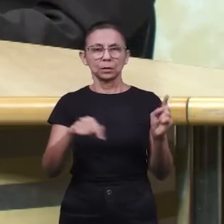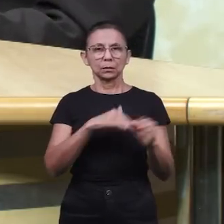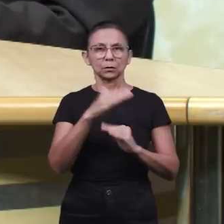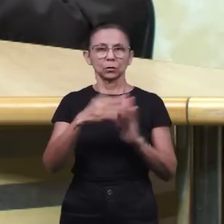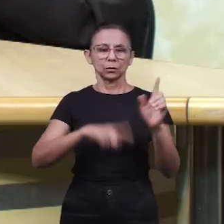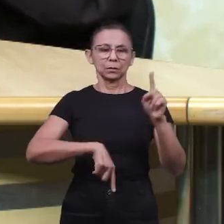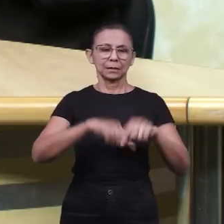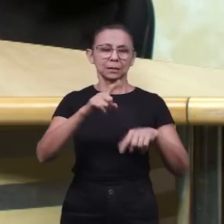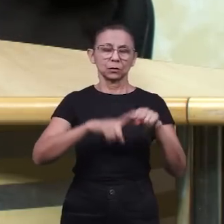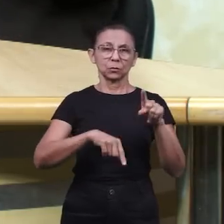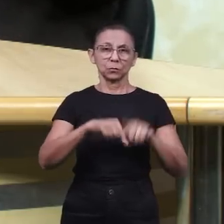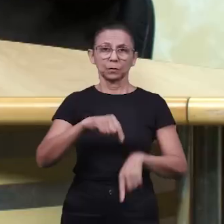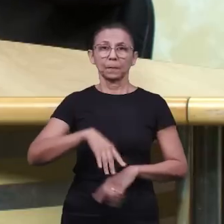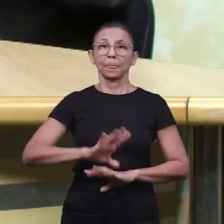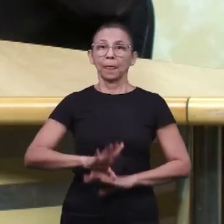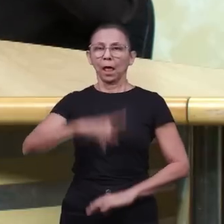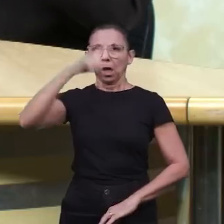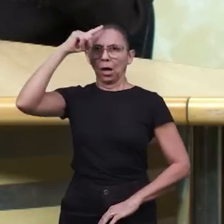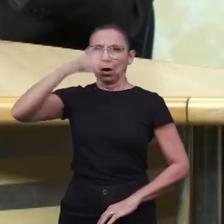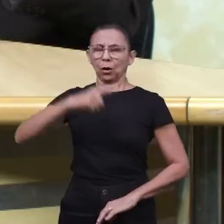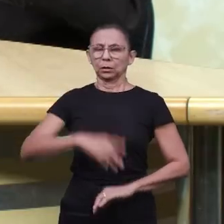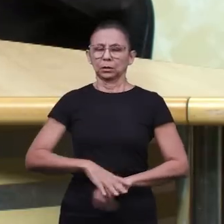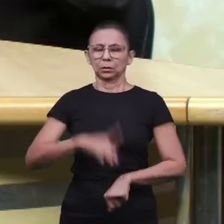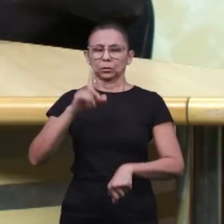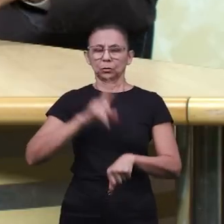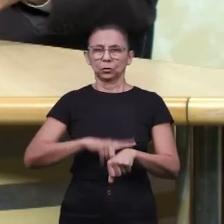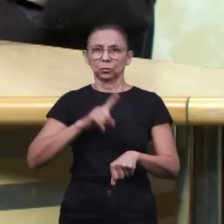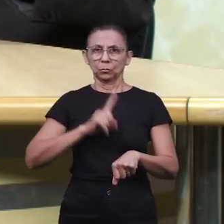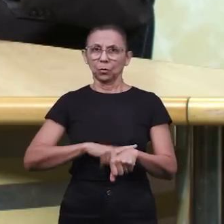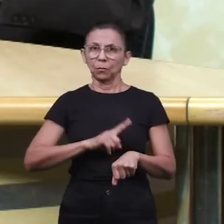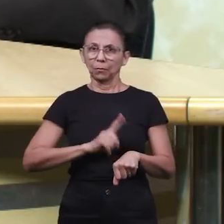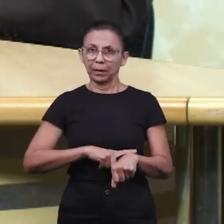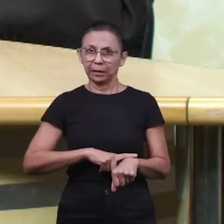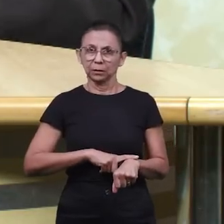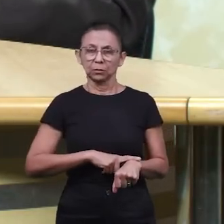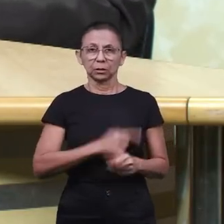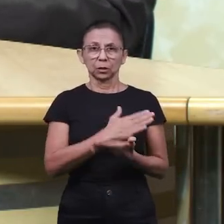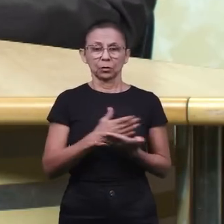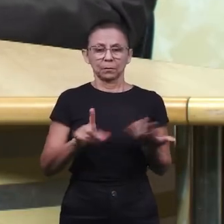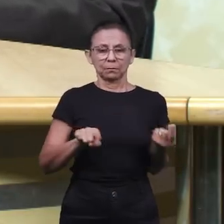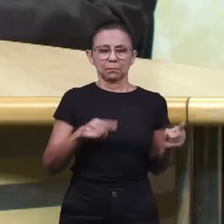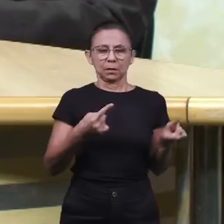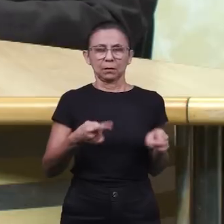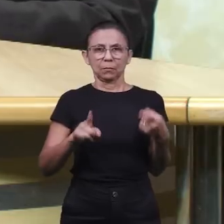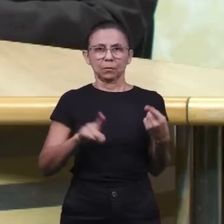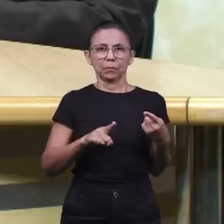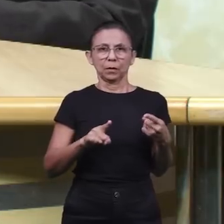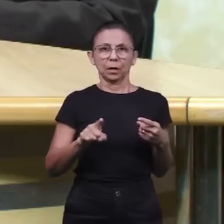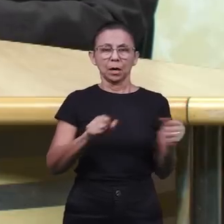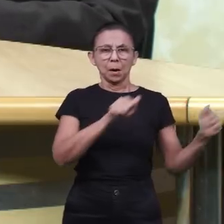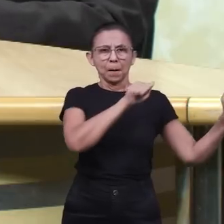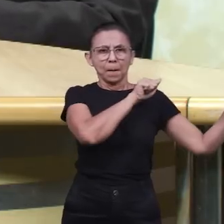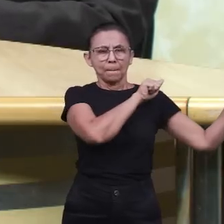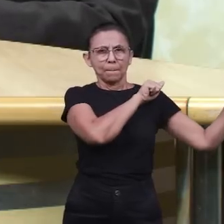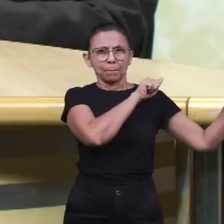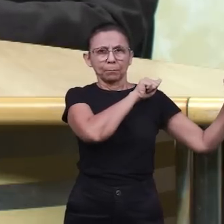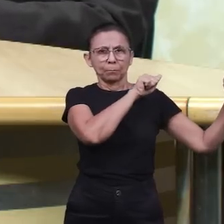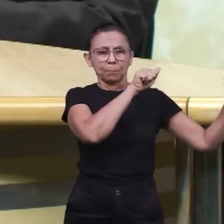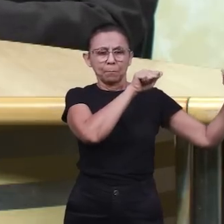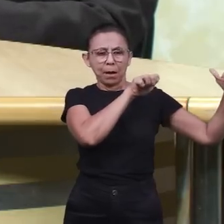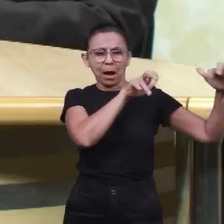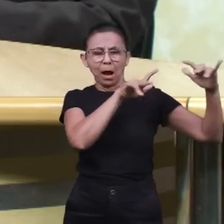seguinte ordem: quando os instrumentos tocarem, todos deverão se prostrar perante a